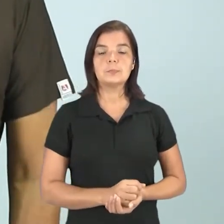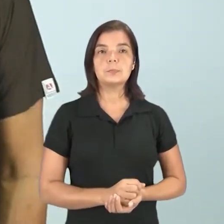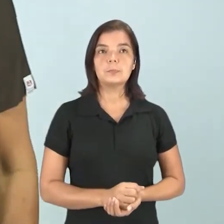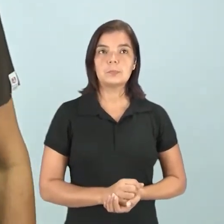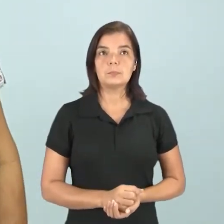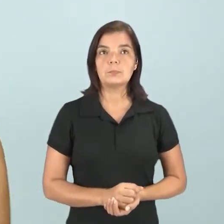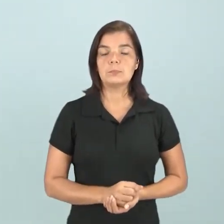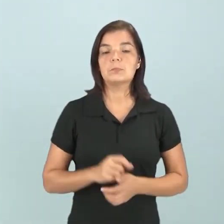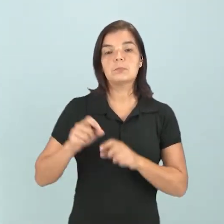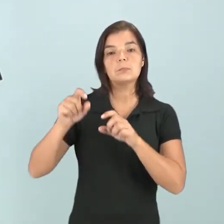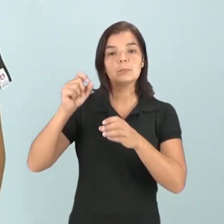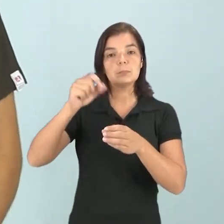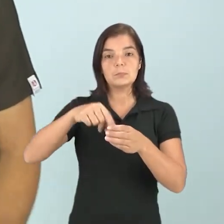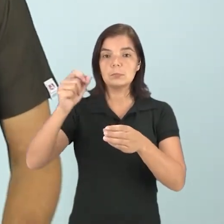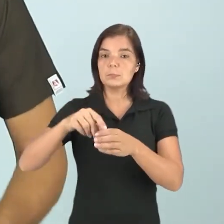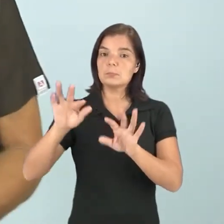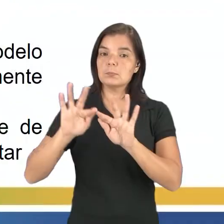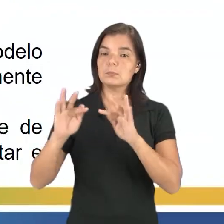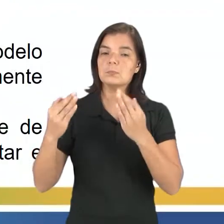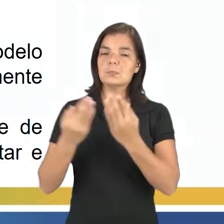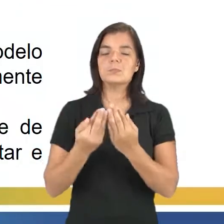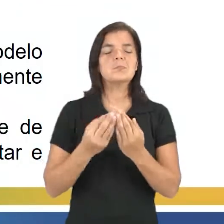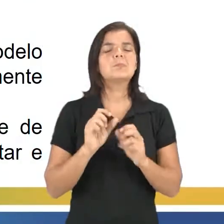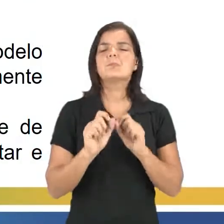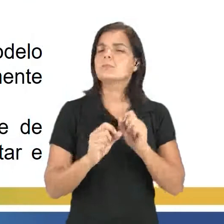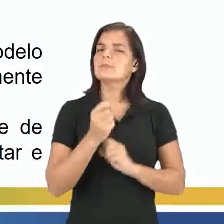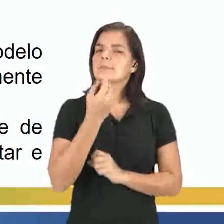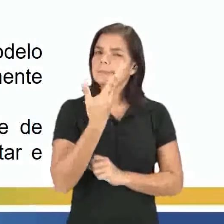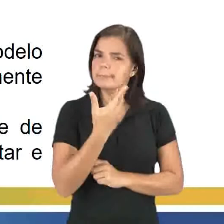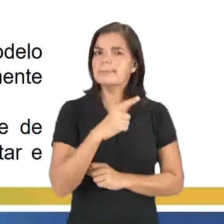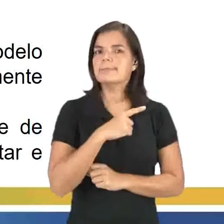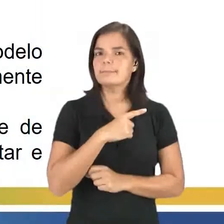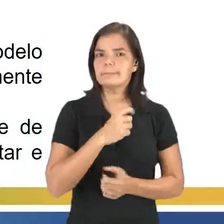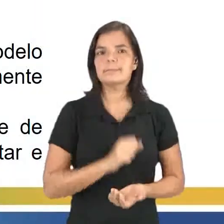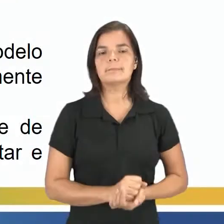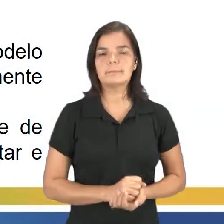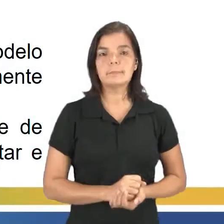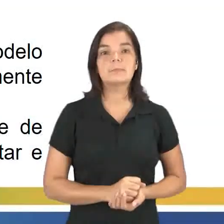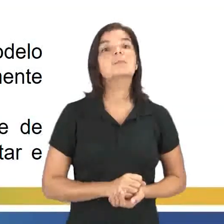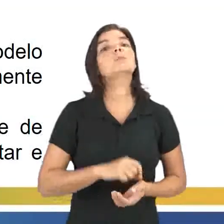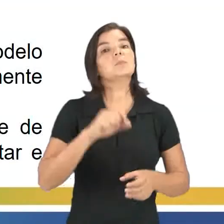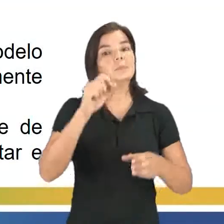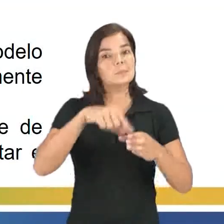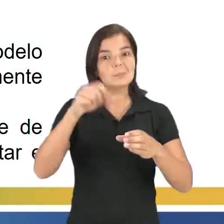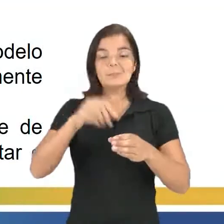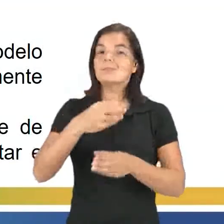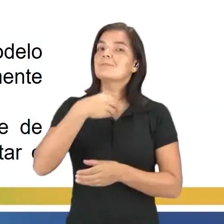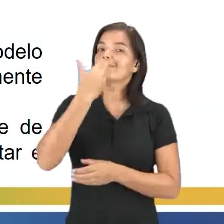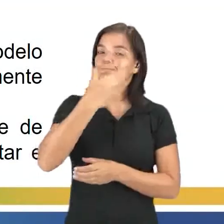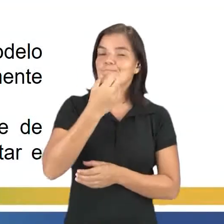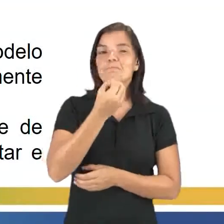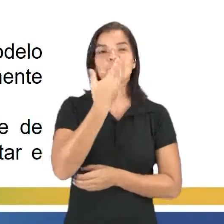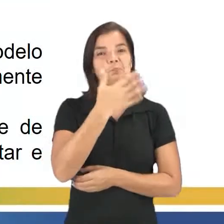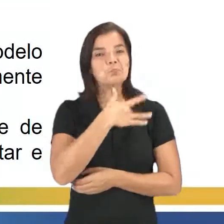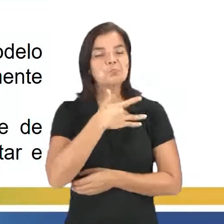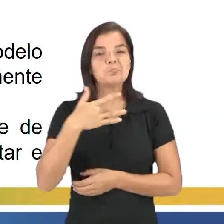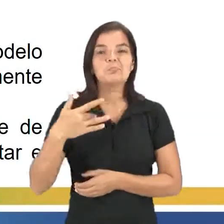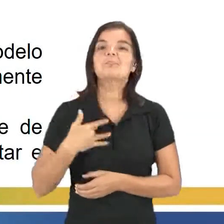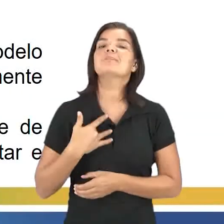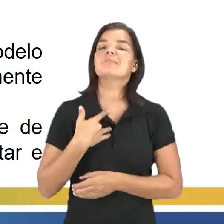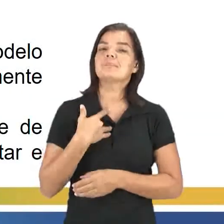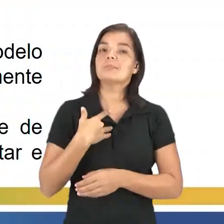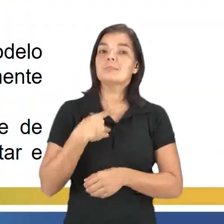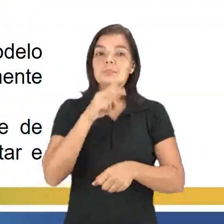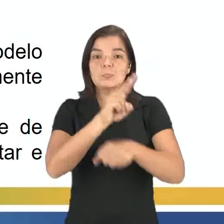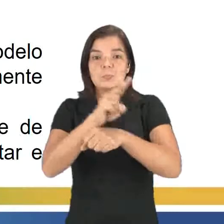A agricultura familiar, o que é que ela tem de bom na agricultura familiar, né? Produz alimentos saudáveis, né? Segue prática que